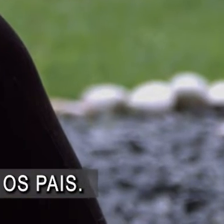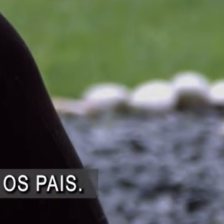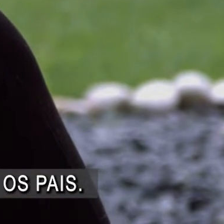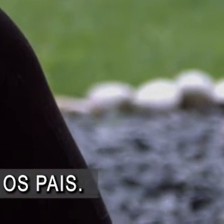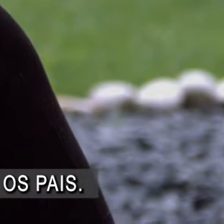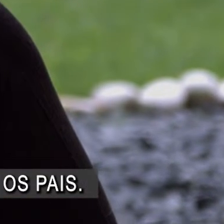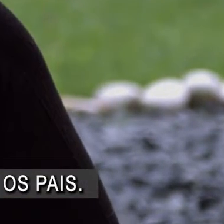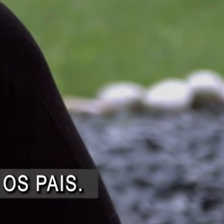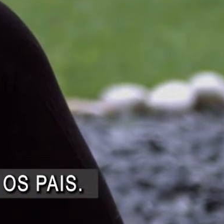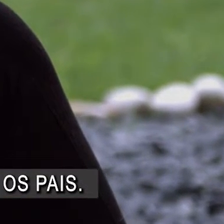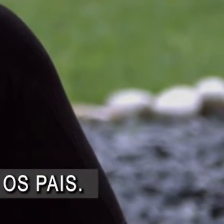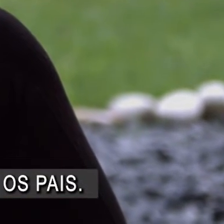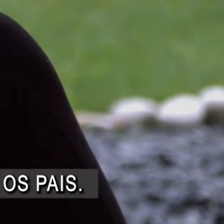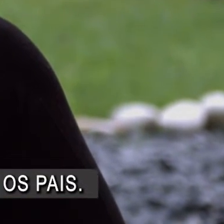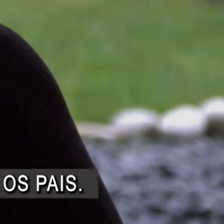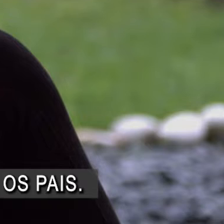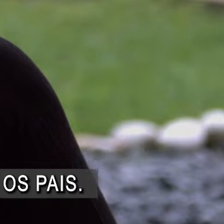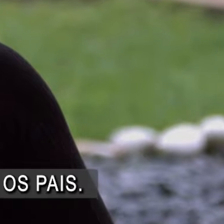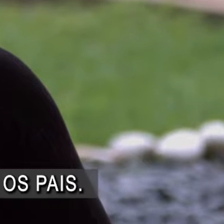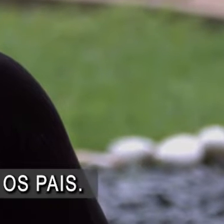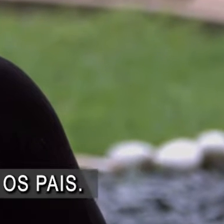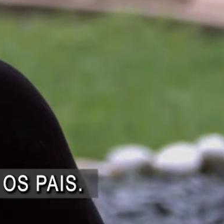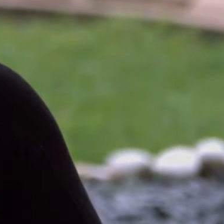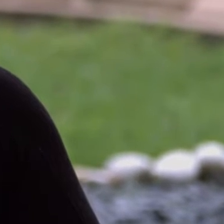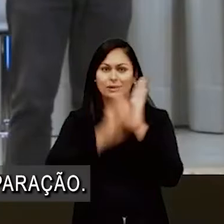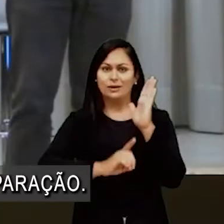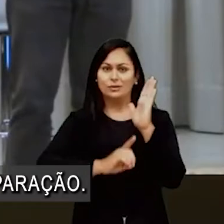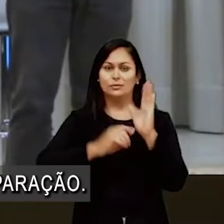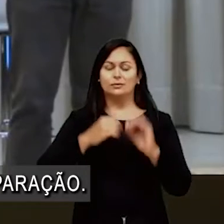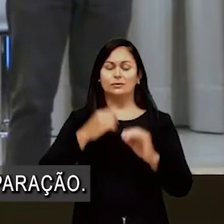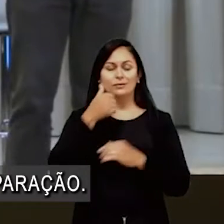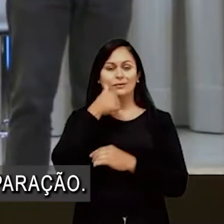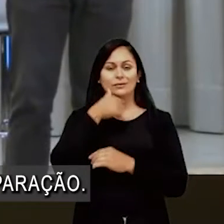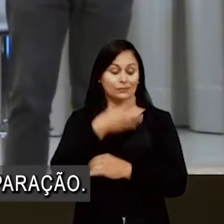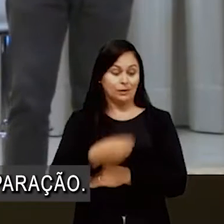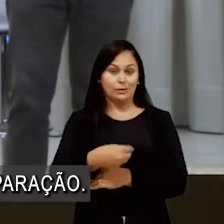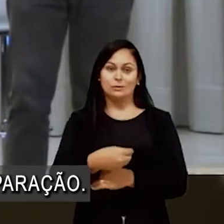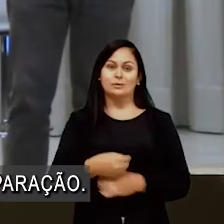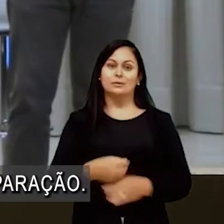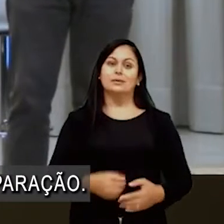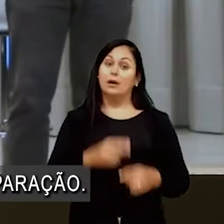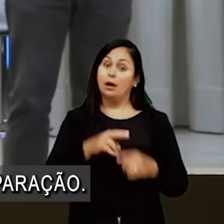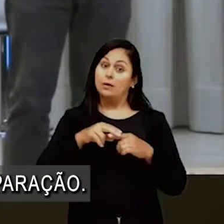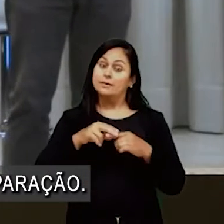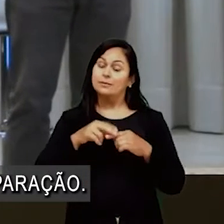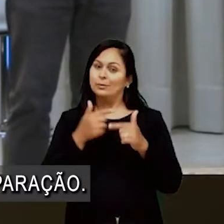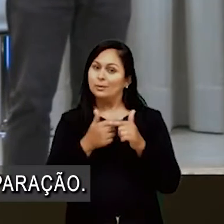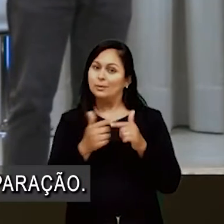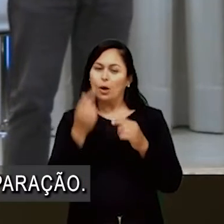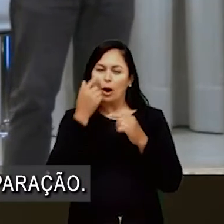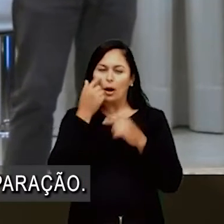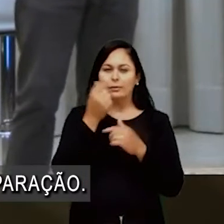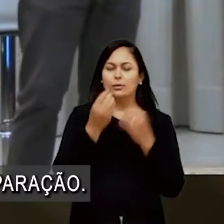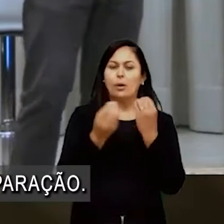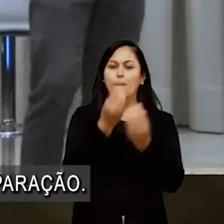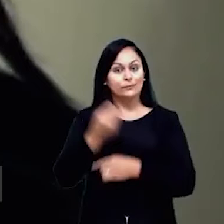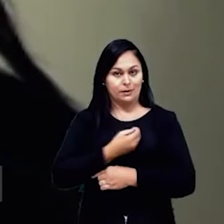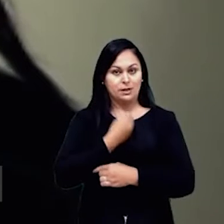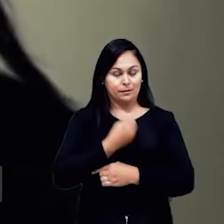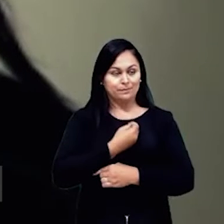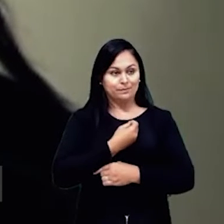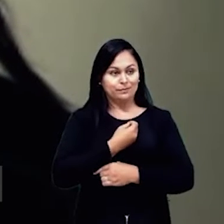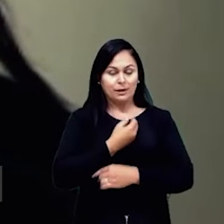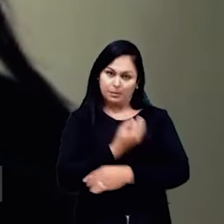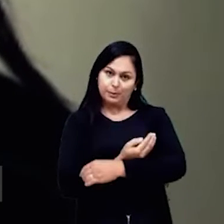adolescentes que passam por esse momento, junto com os pais. Às vezes, sob fogo cruzado do casal em processo de separação.